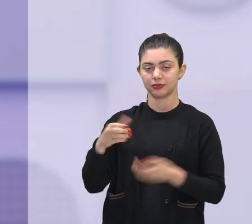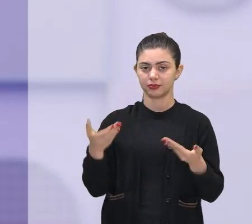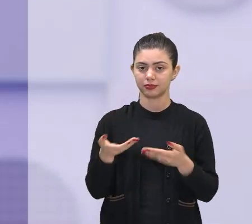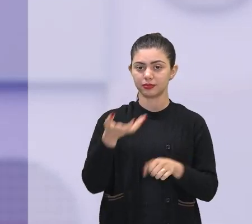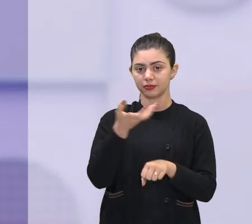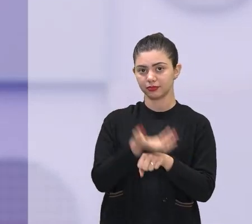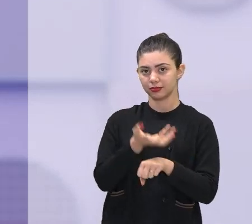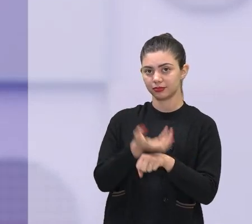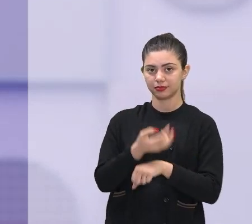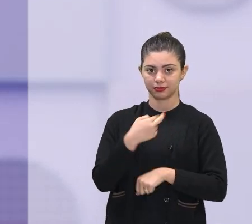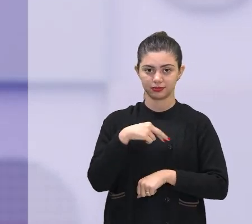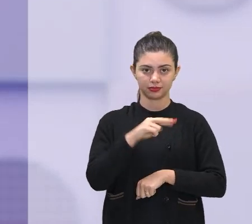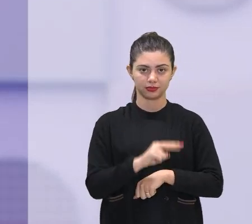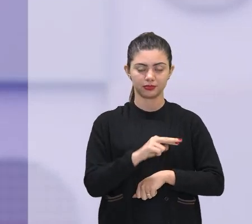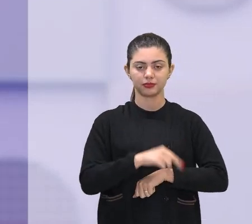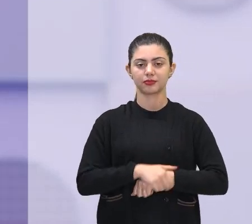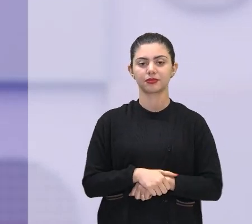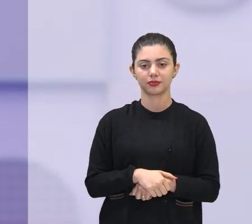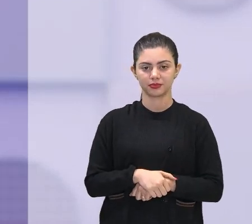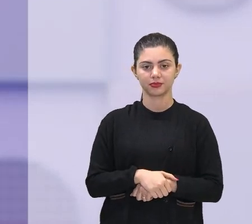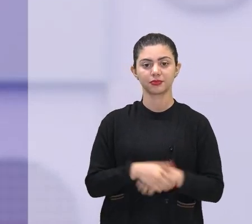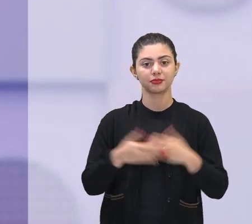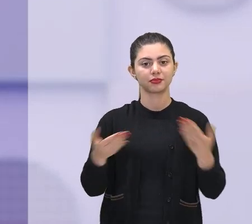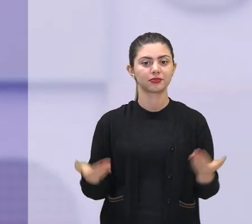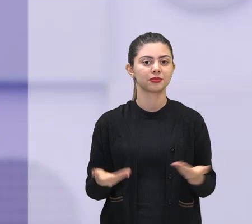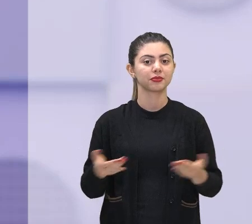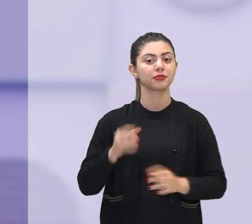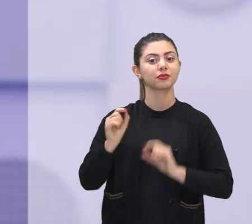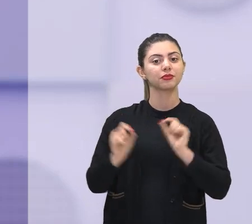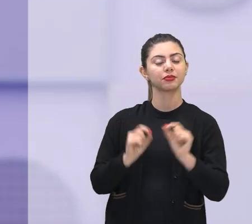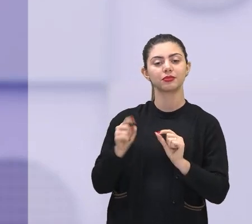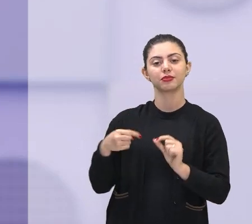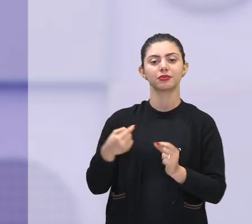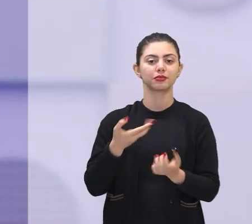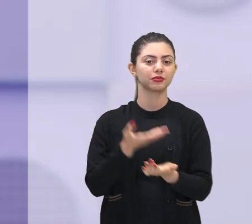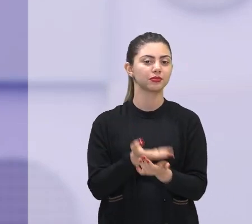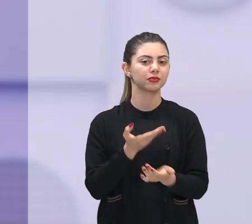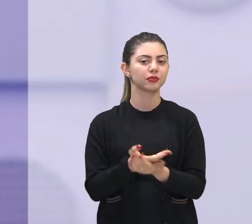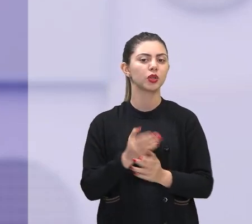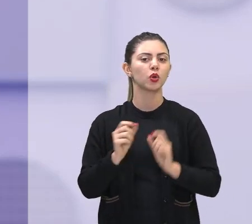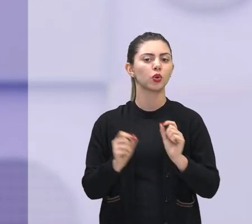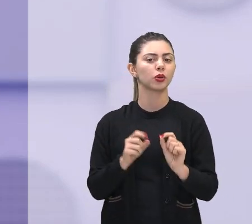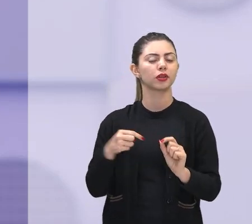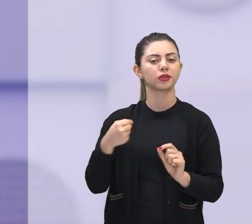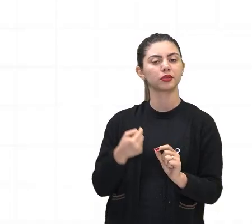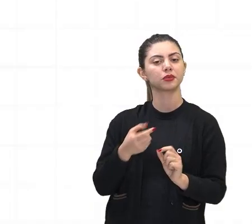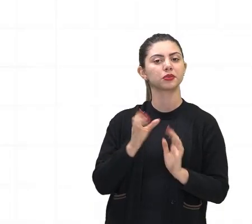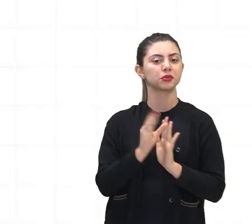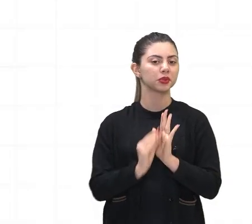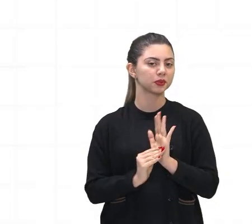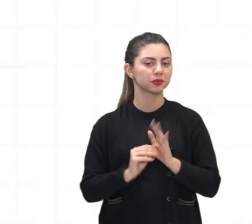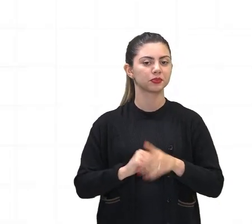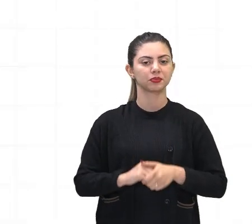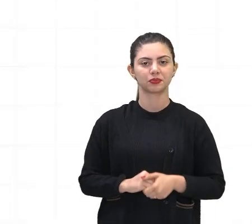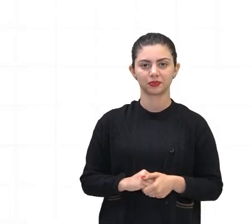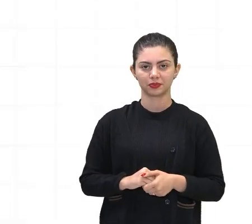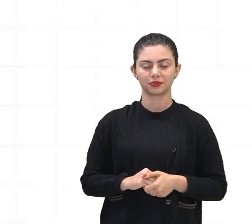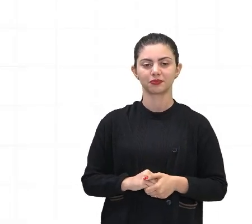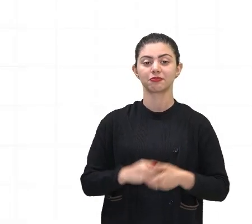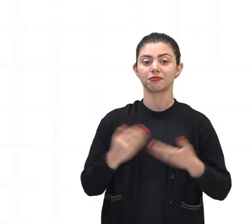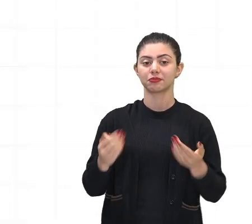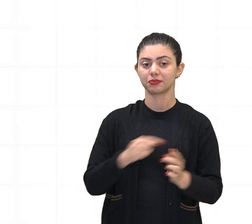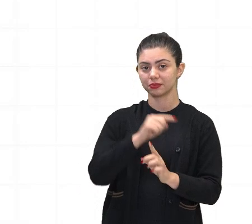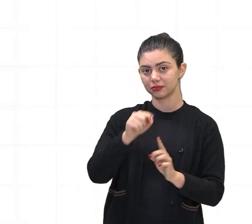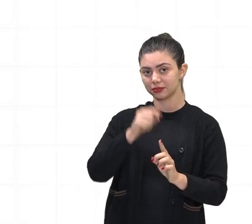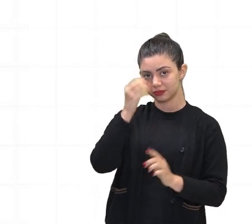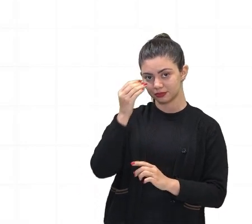componente curricular Ensino Religioso, e vamos ver o que vai acontecer na aula. Seu objeto